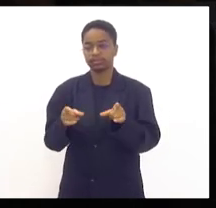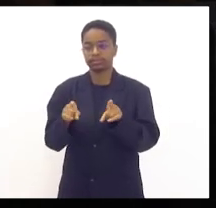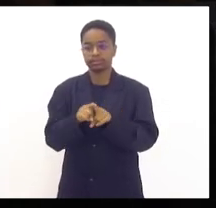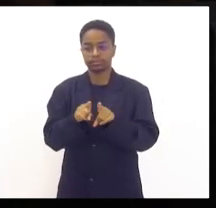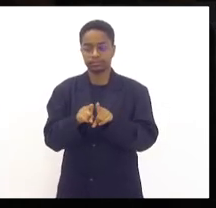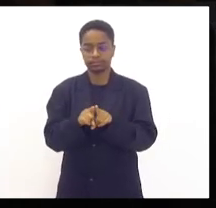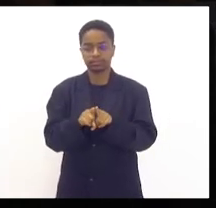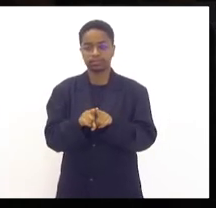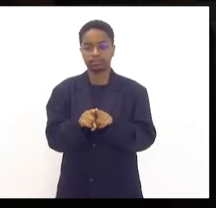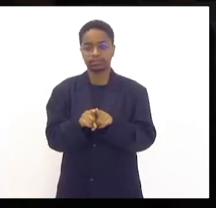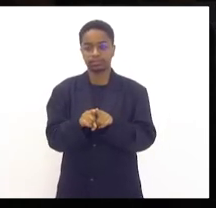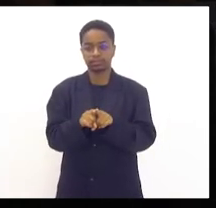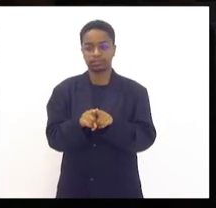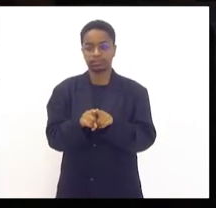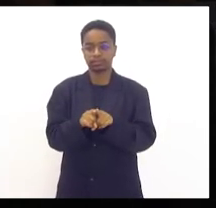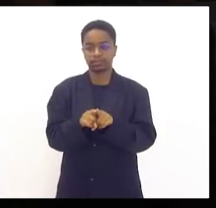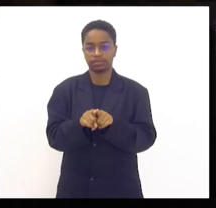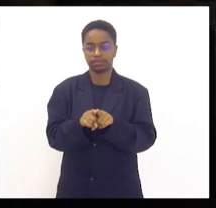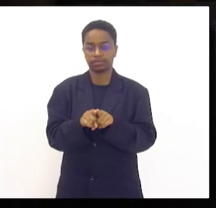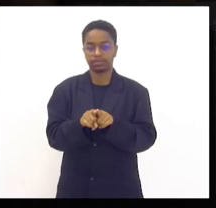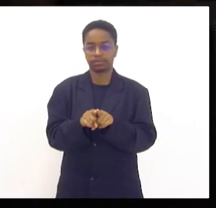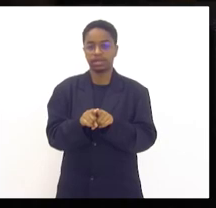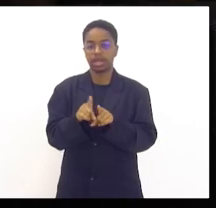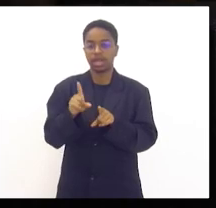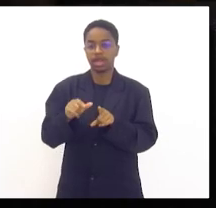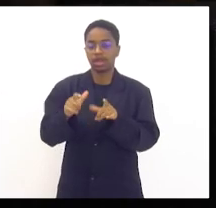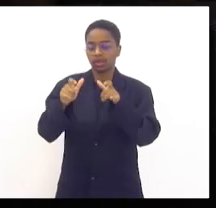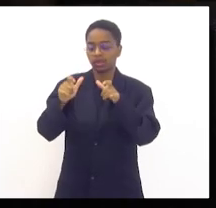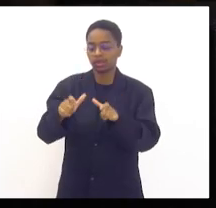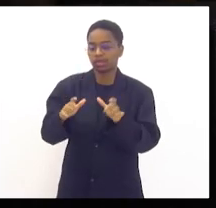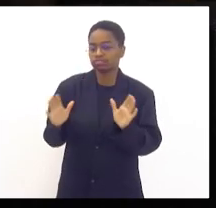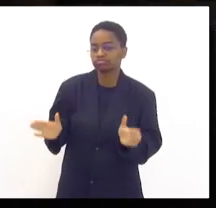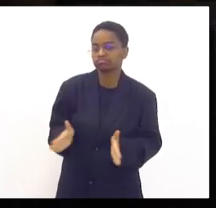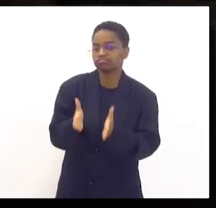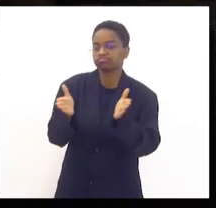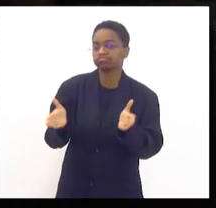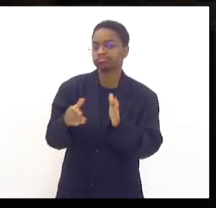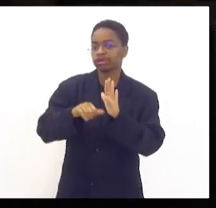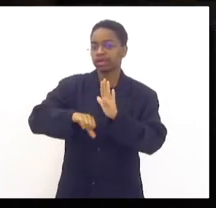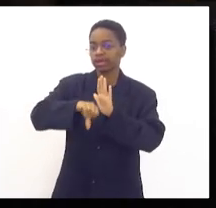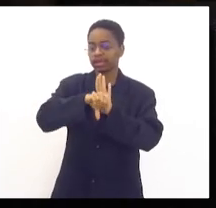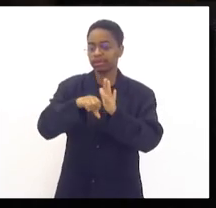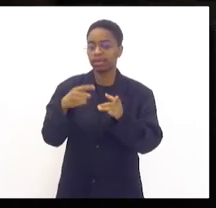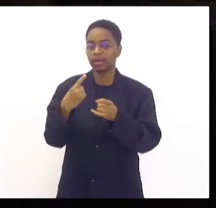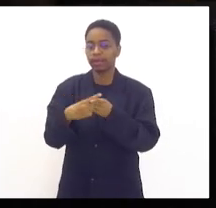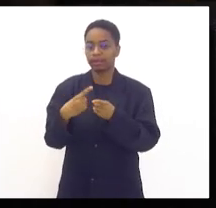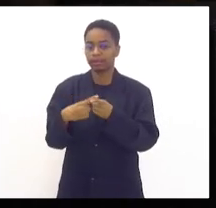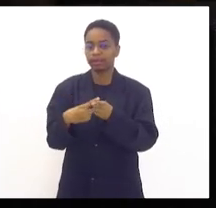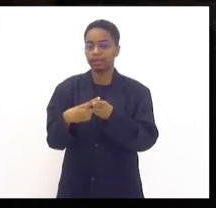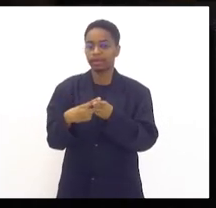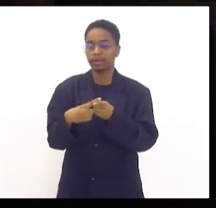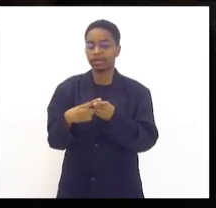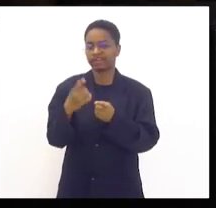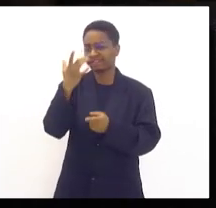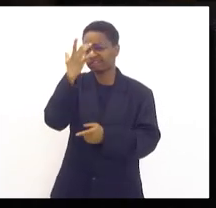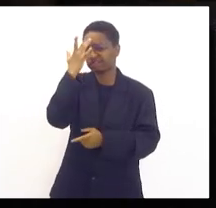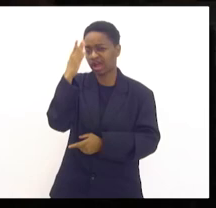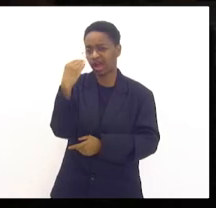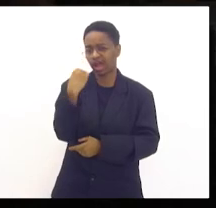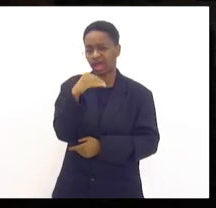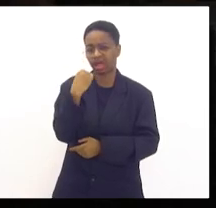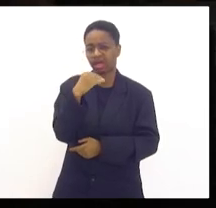isso, né? Uma escola de crime, é uma escola que arregimenta muito